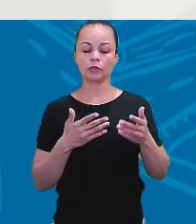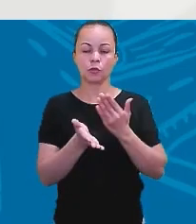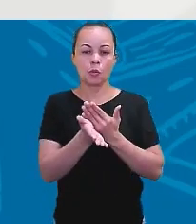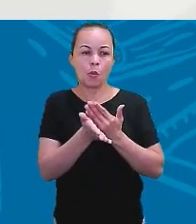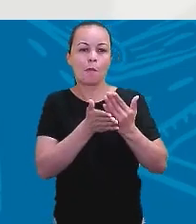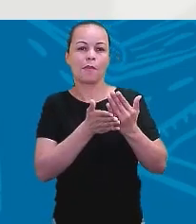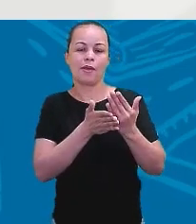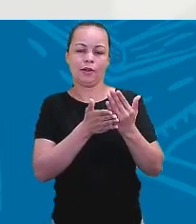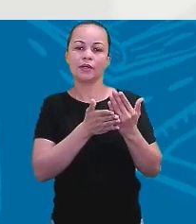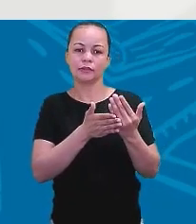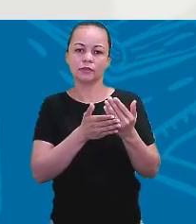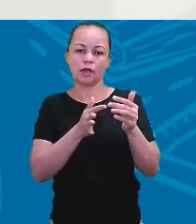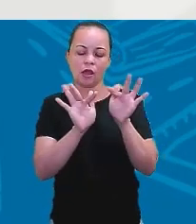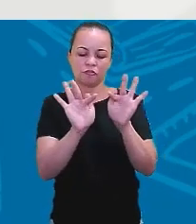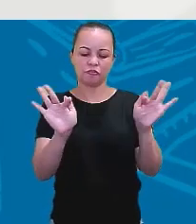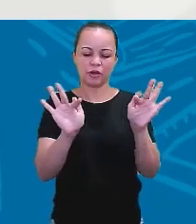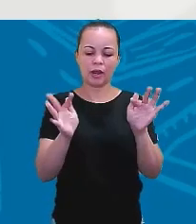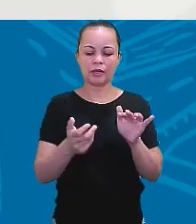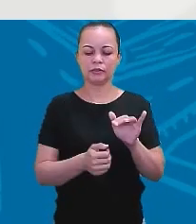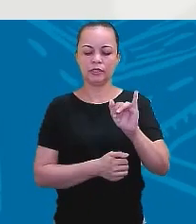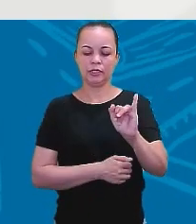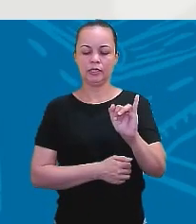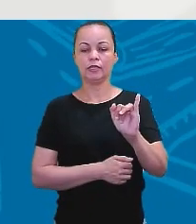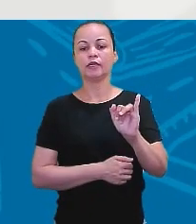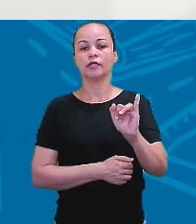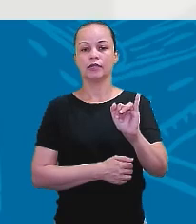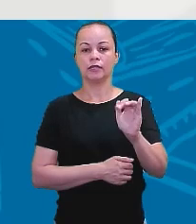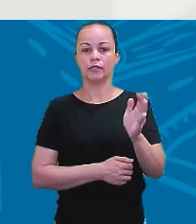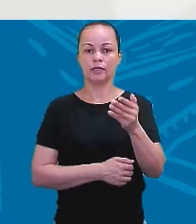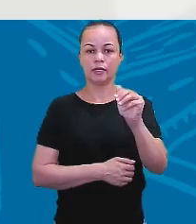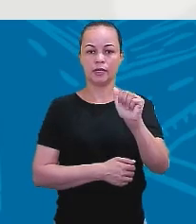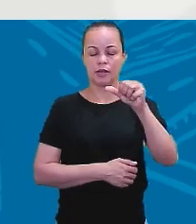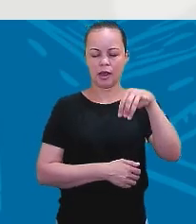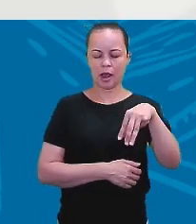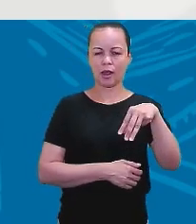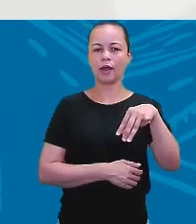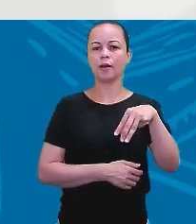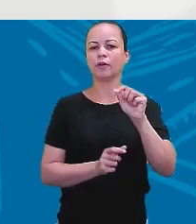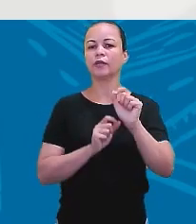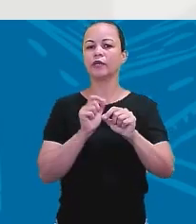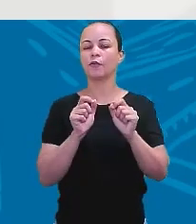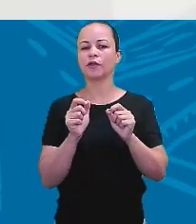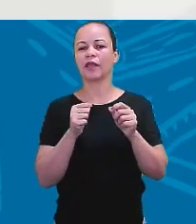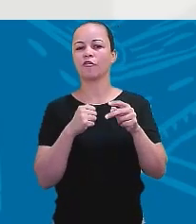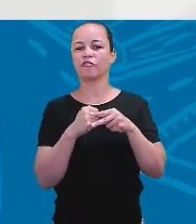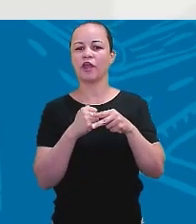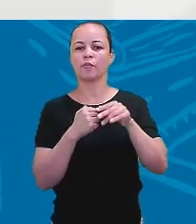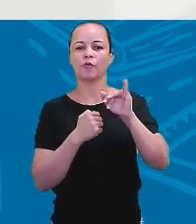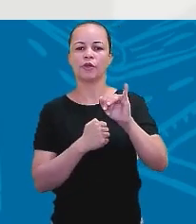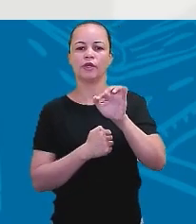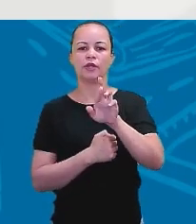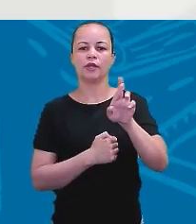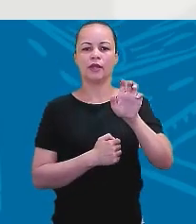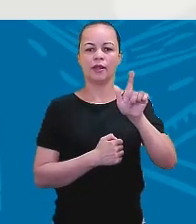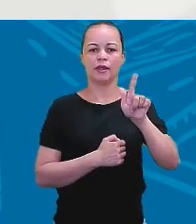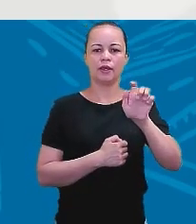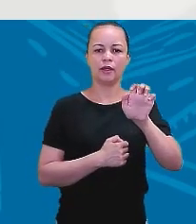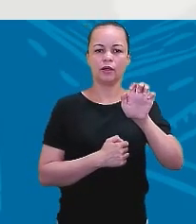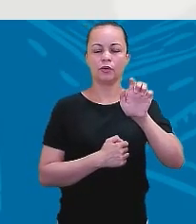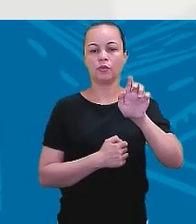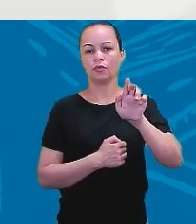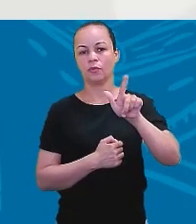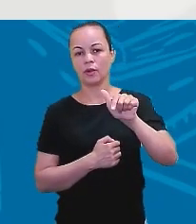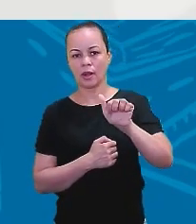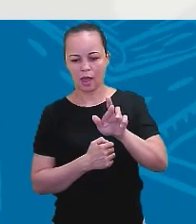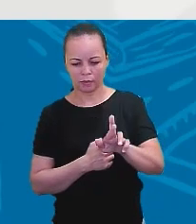I am, a question tag vai ser o quê? Lembra? É irregular. Tchan, tchan, tchan, tchan. Aren't I? Será que é? Daqui